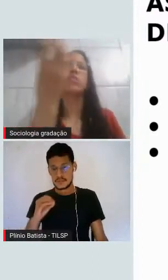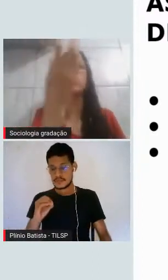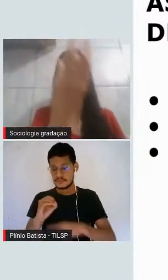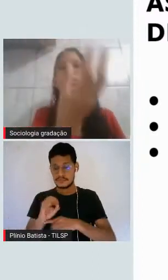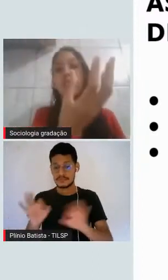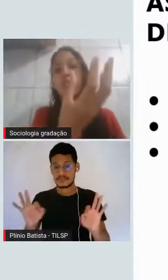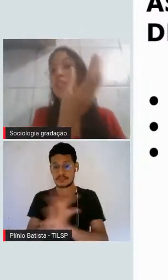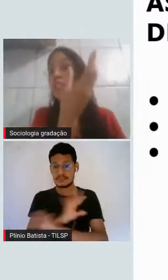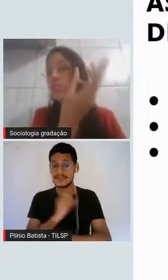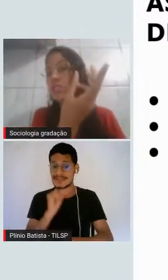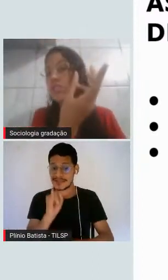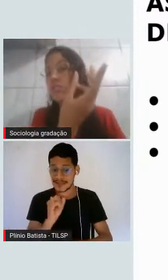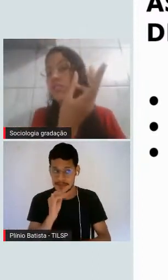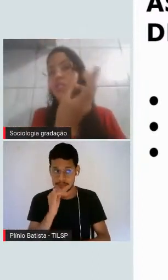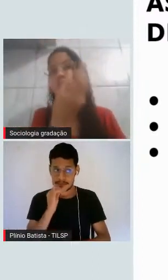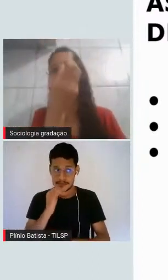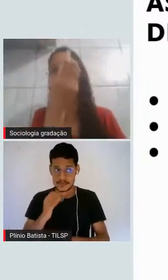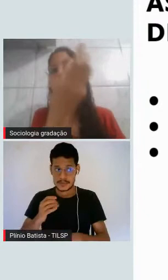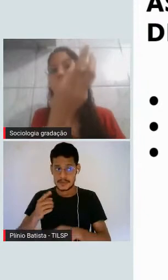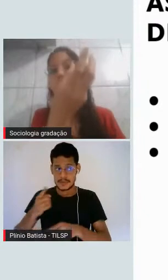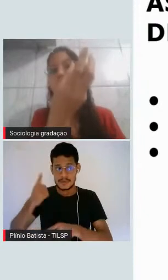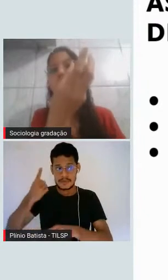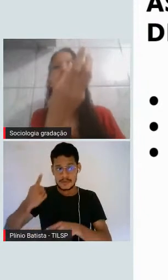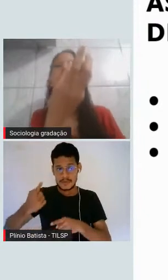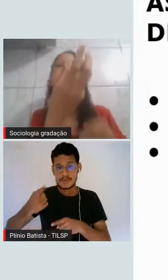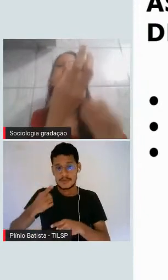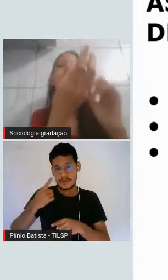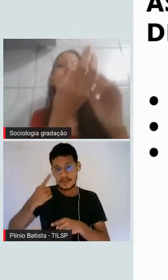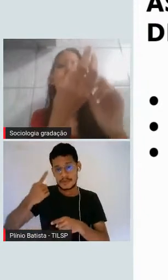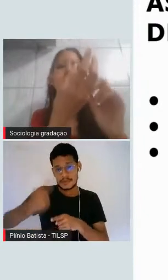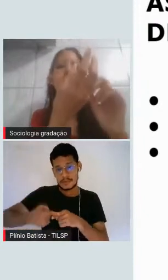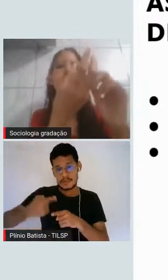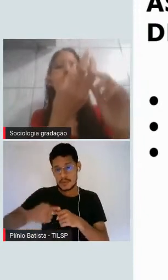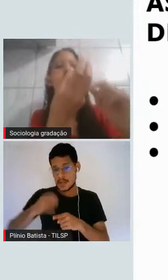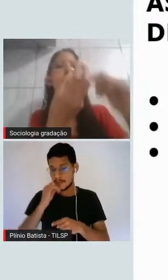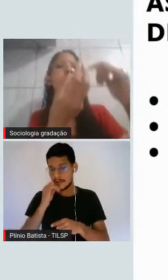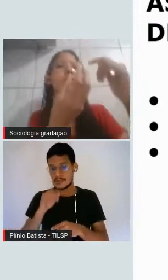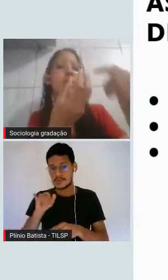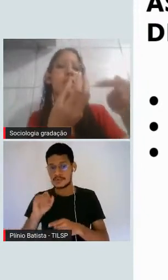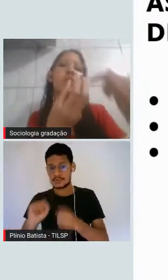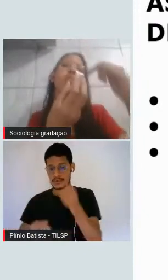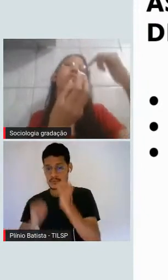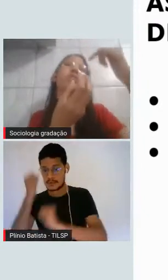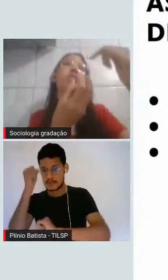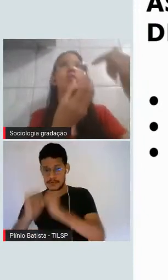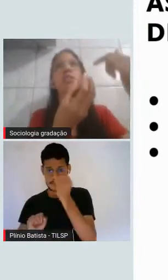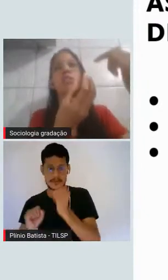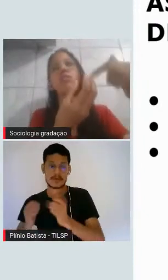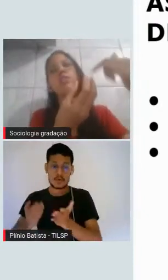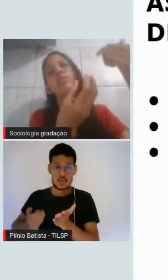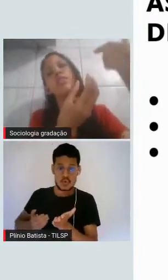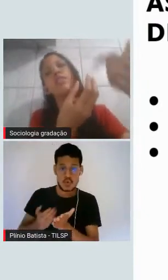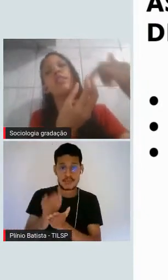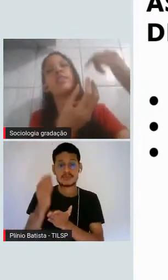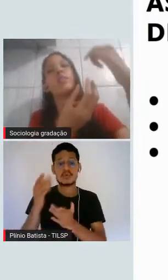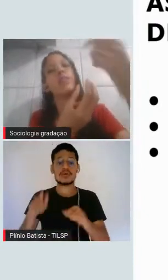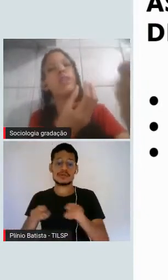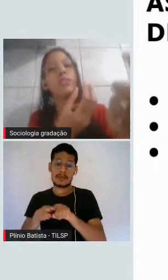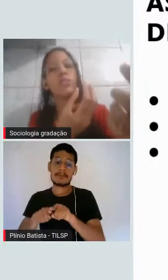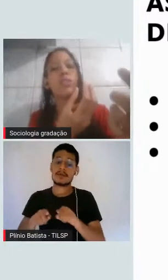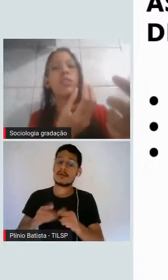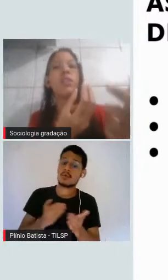processo de industrialização, lá na Revolução Industrial, que se inicia também o processo do início da